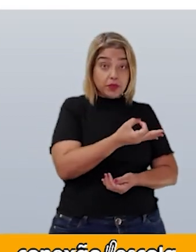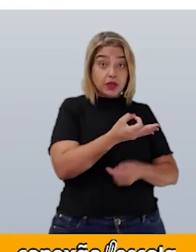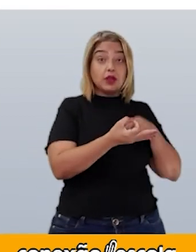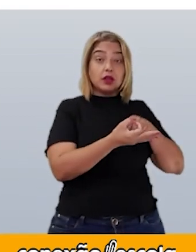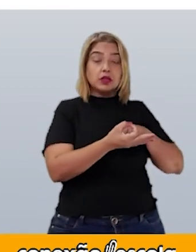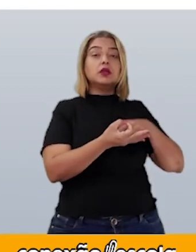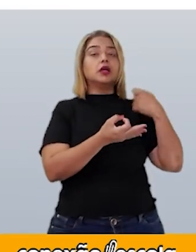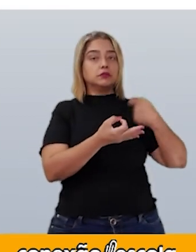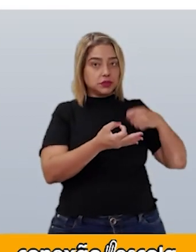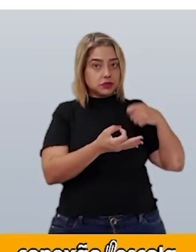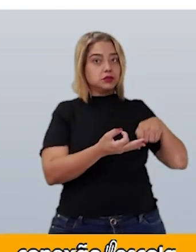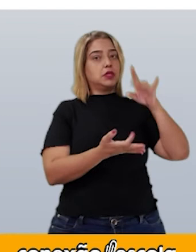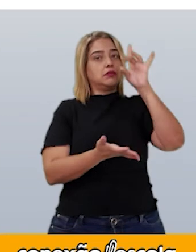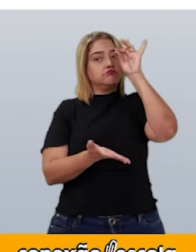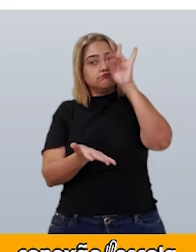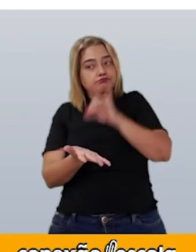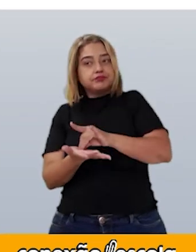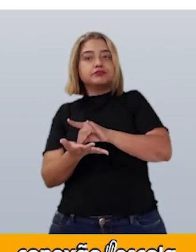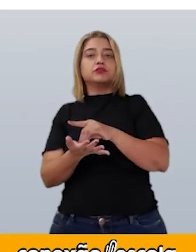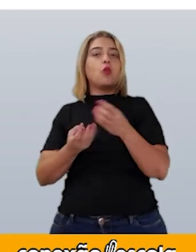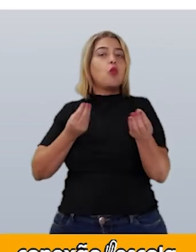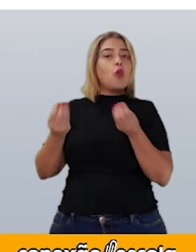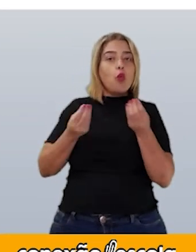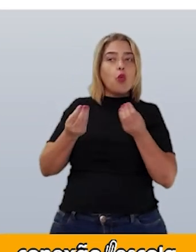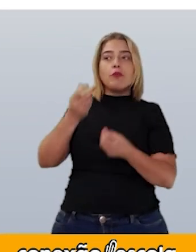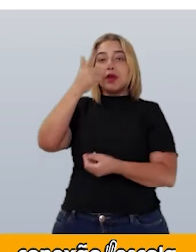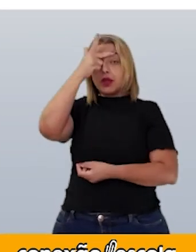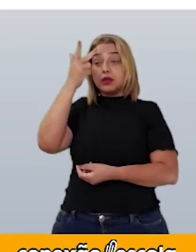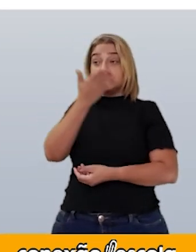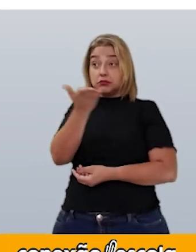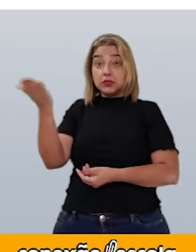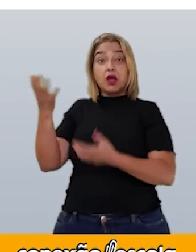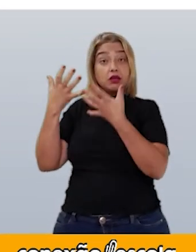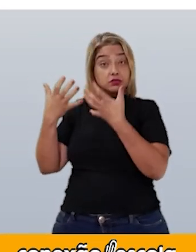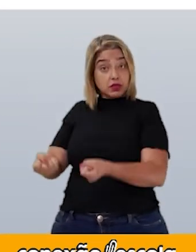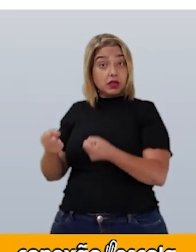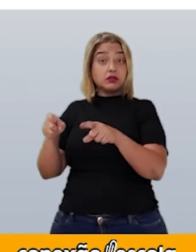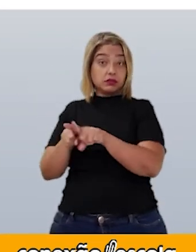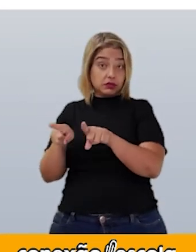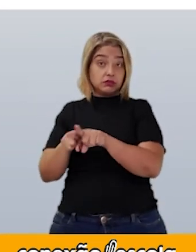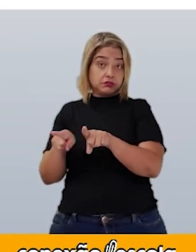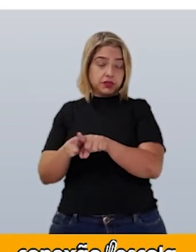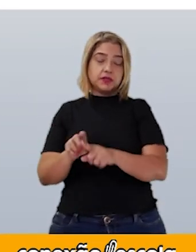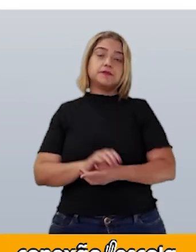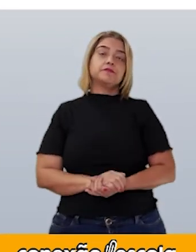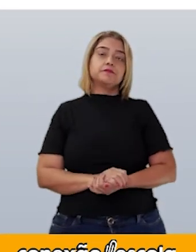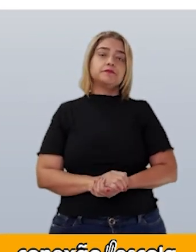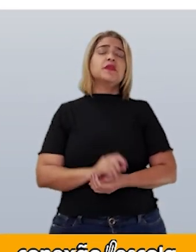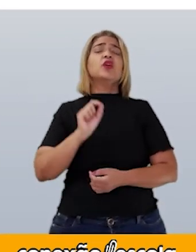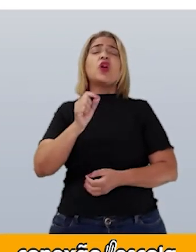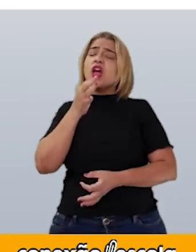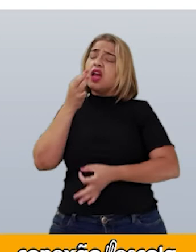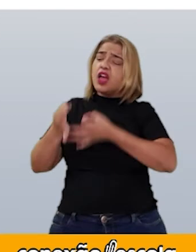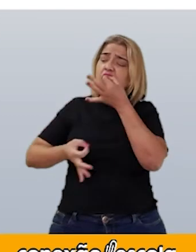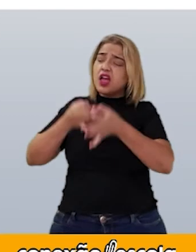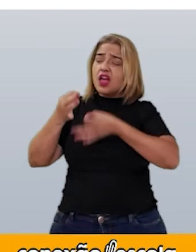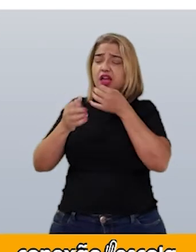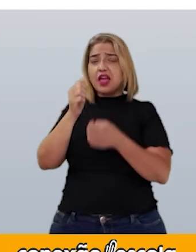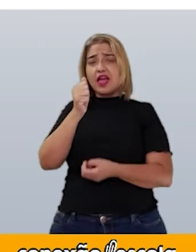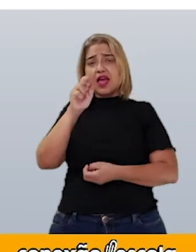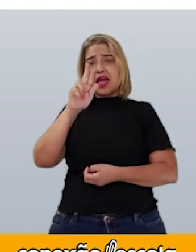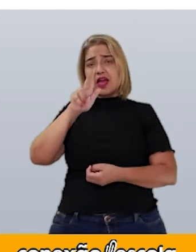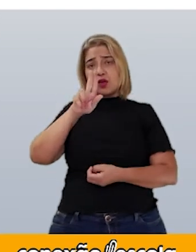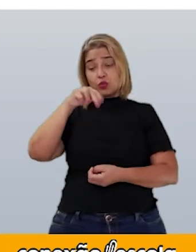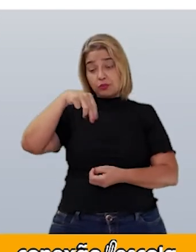ser sim validada se nós queremos fazer com que o outro aceite a. O que é o argumento, professor? Bem,